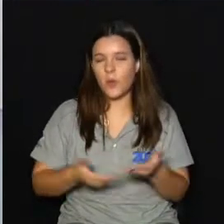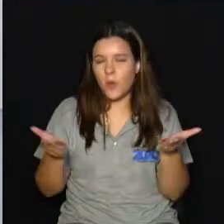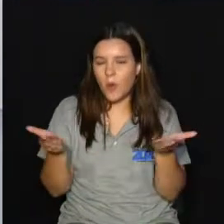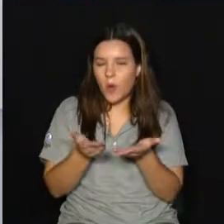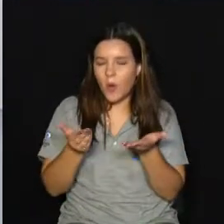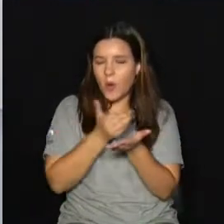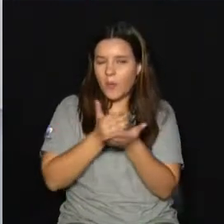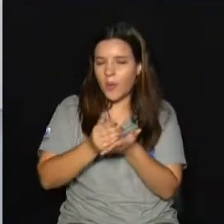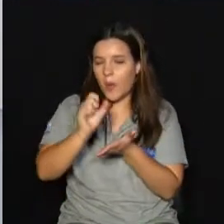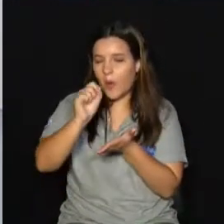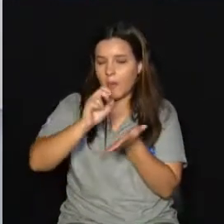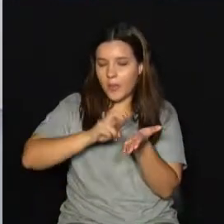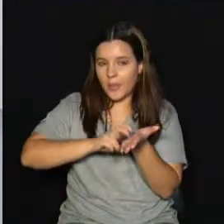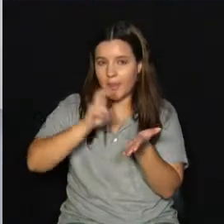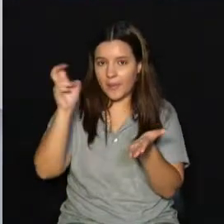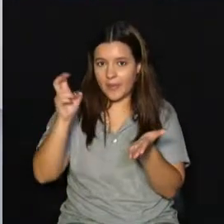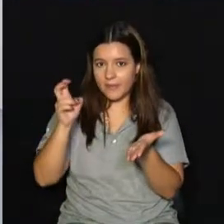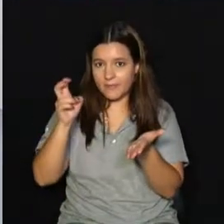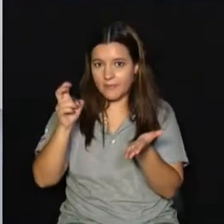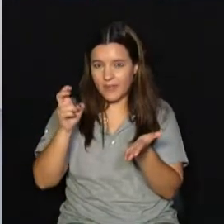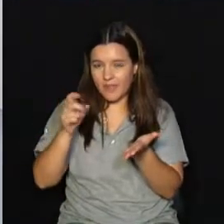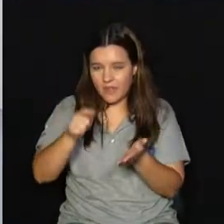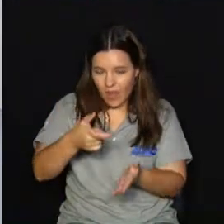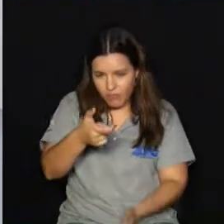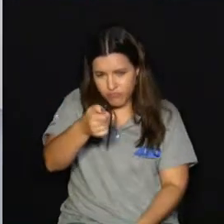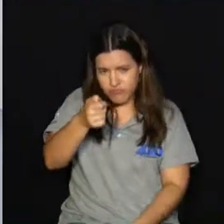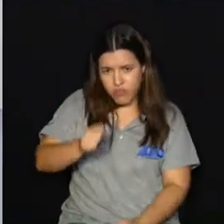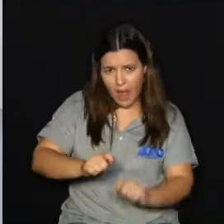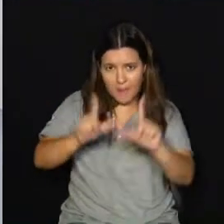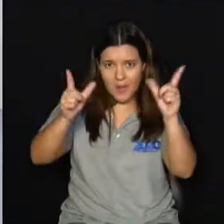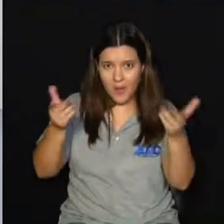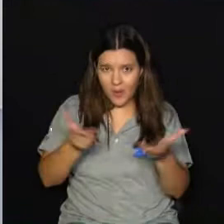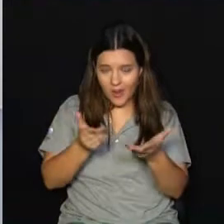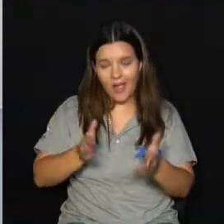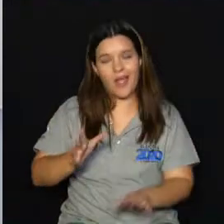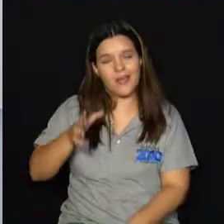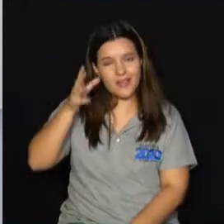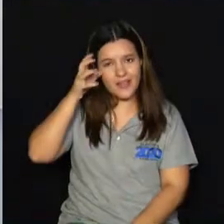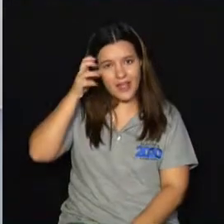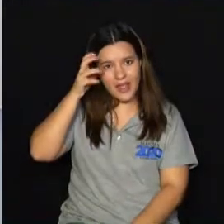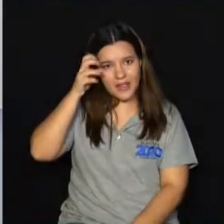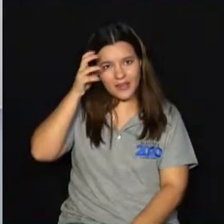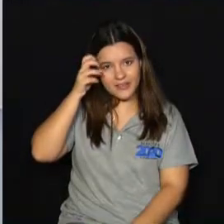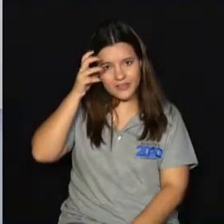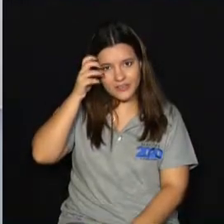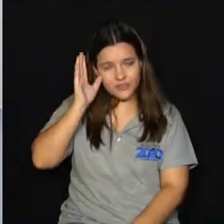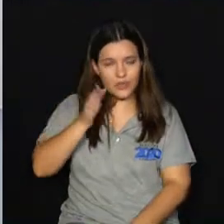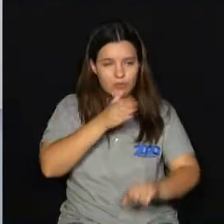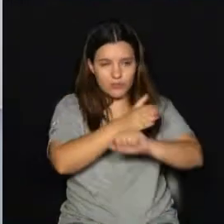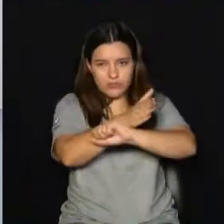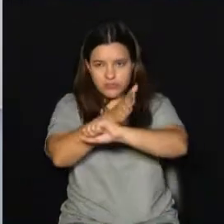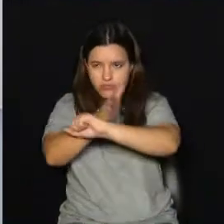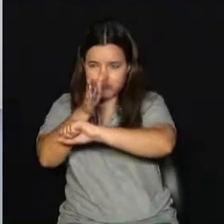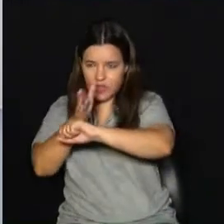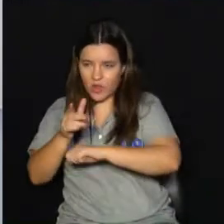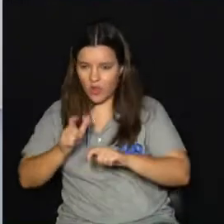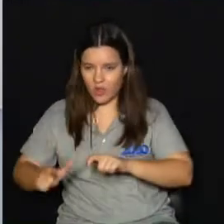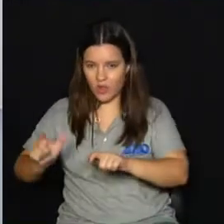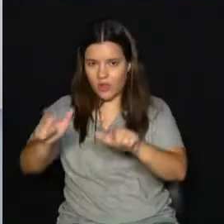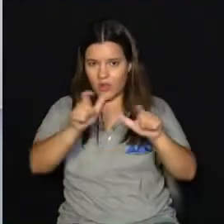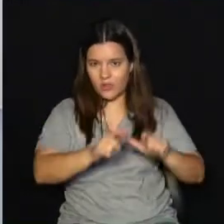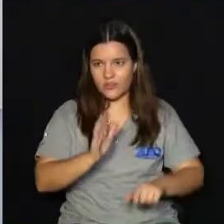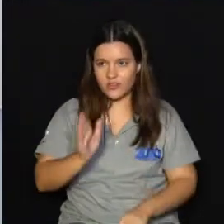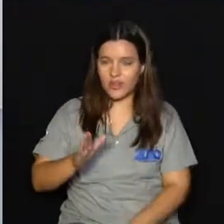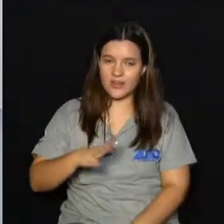as 8 horas da manhã, para você que está chegando agora, o nosso repórter André Aranha já foi para lá e para cá em muitos pontos da